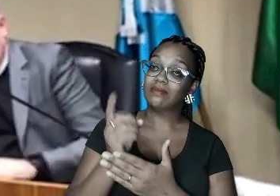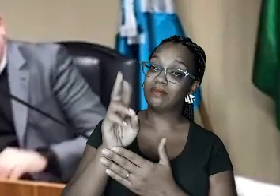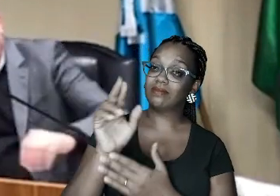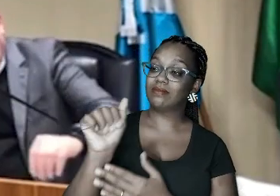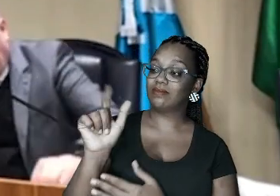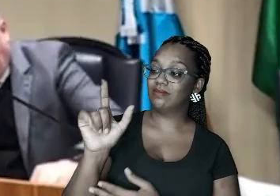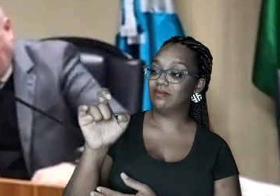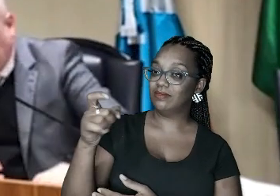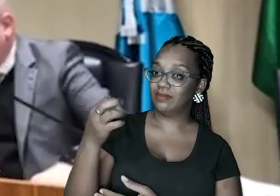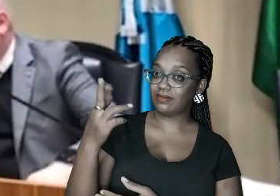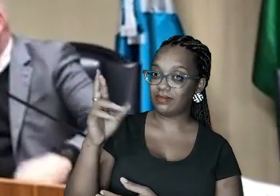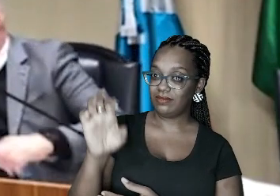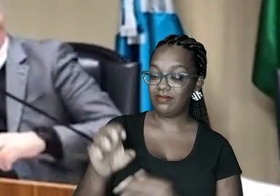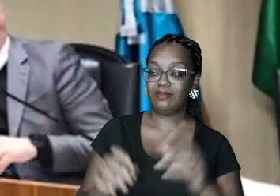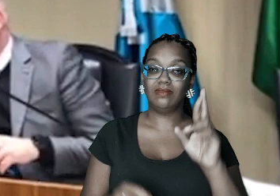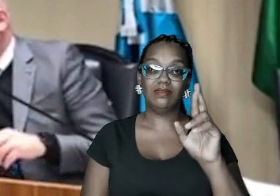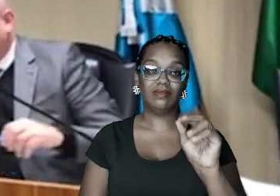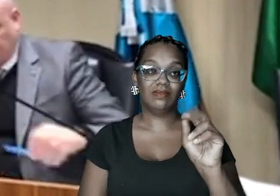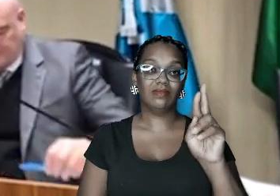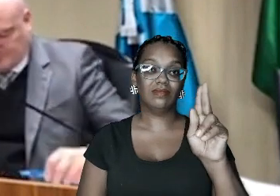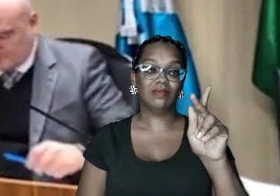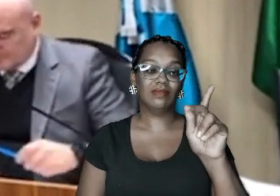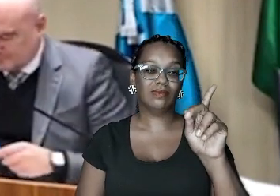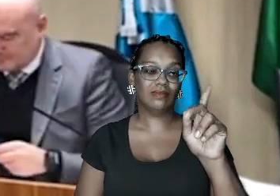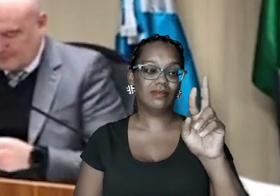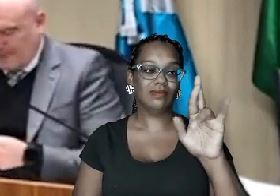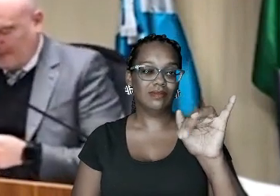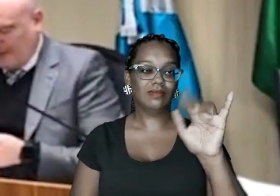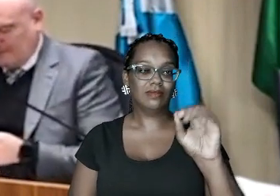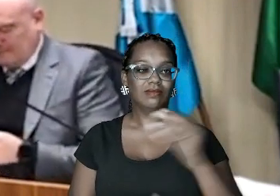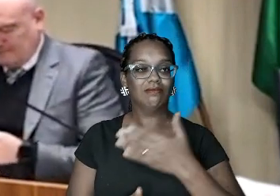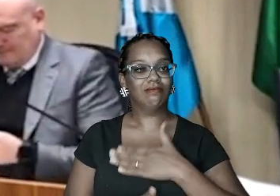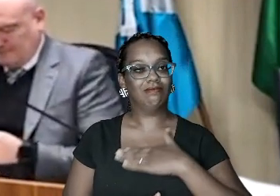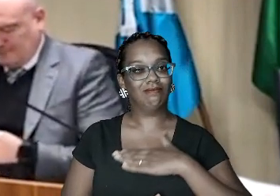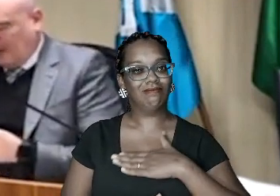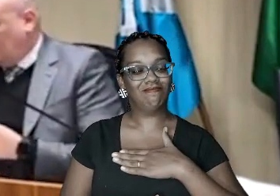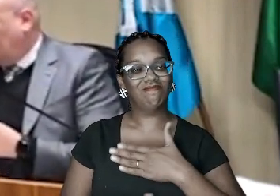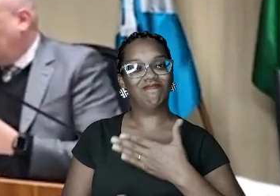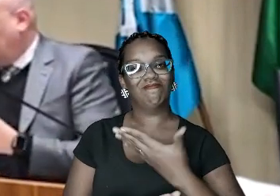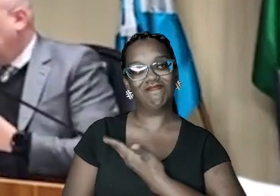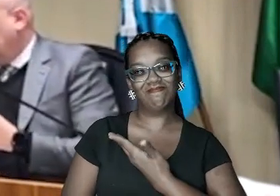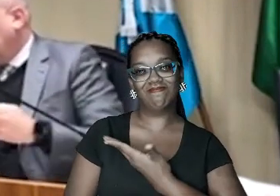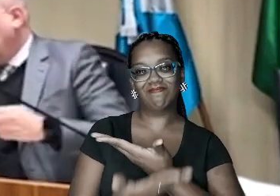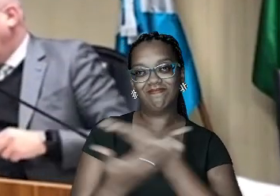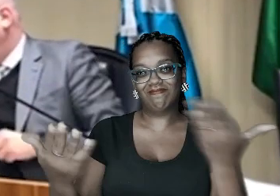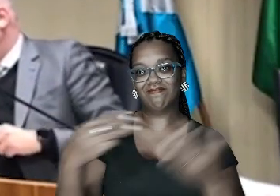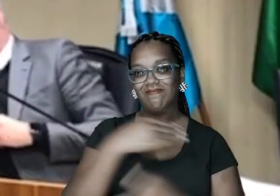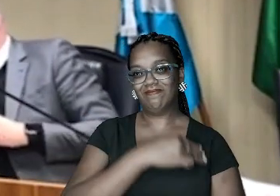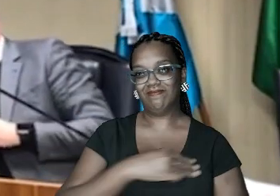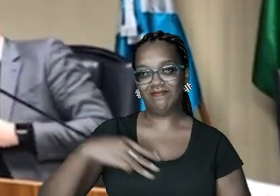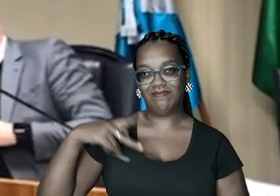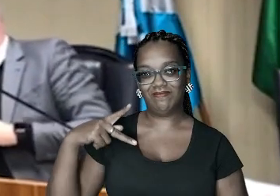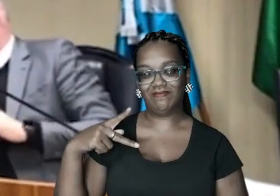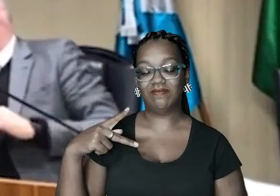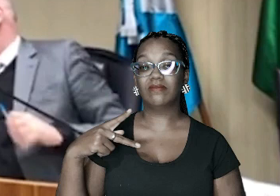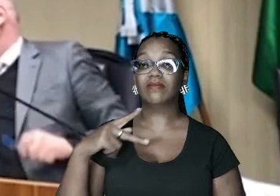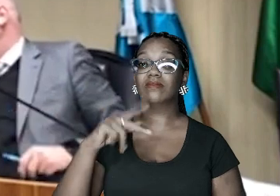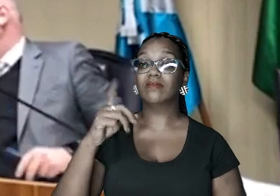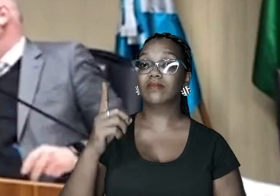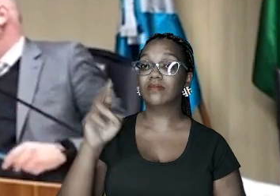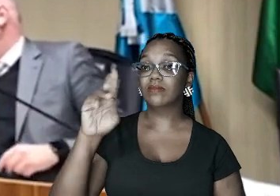também com isso cumprimento todos os nossos colegas do Ministério Público Dr João Pedro